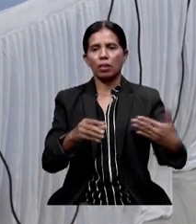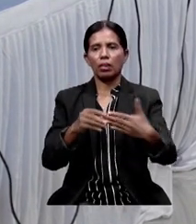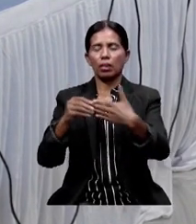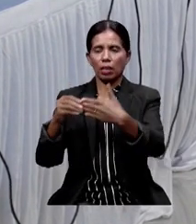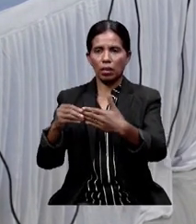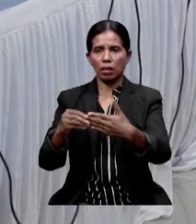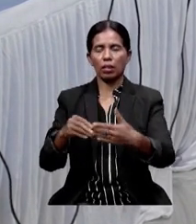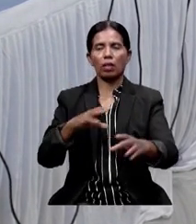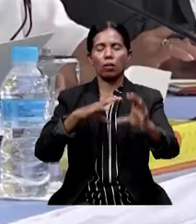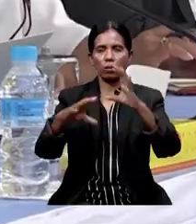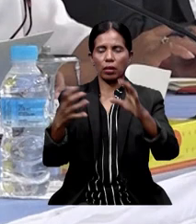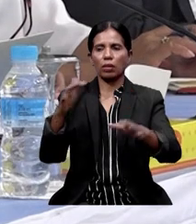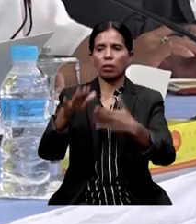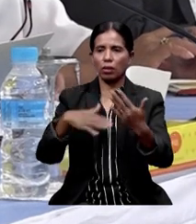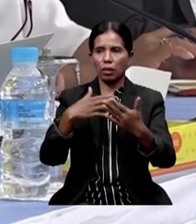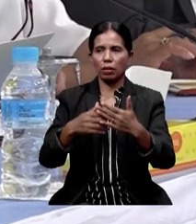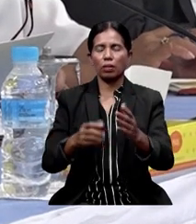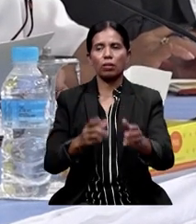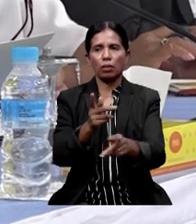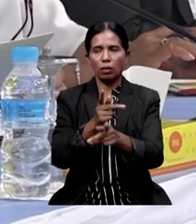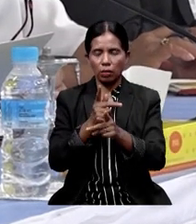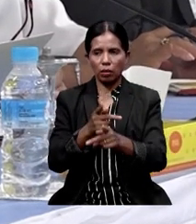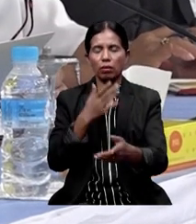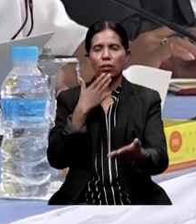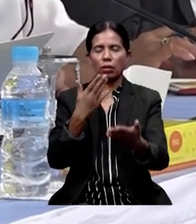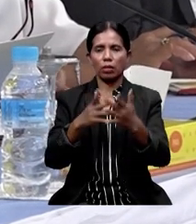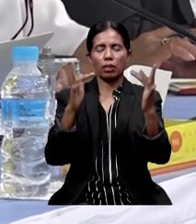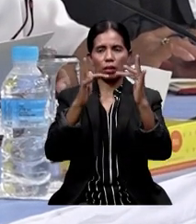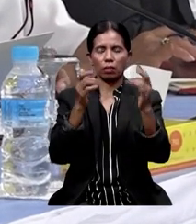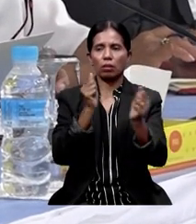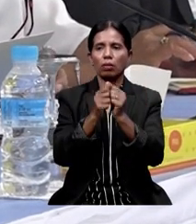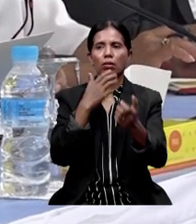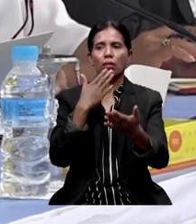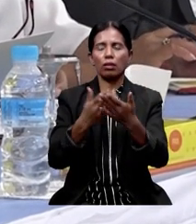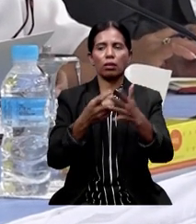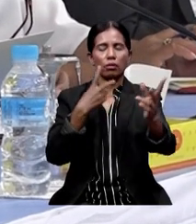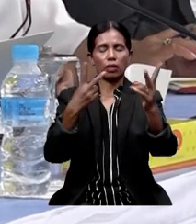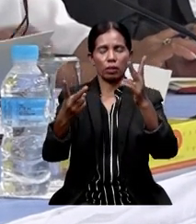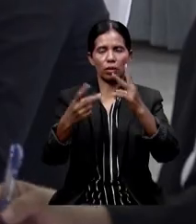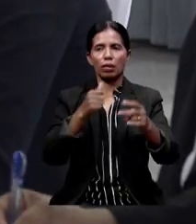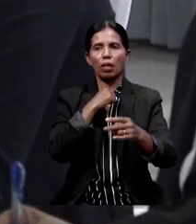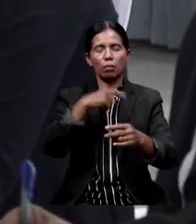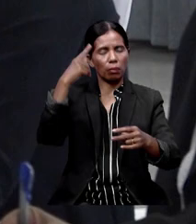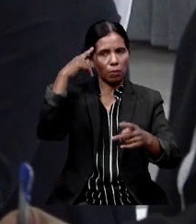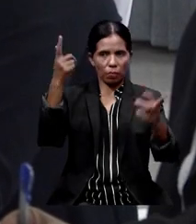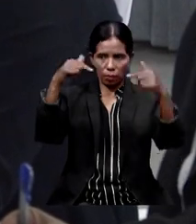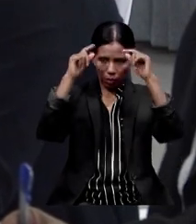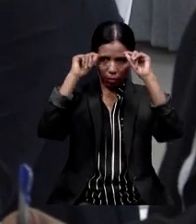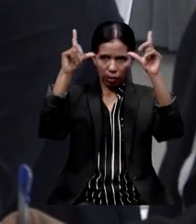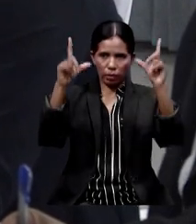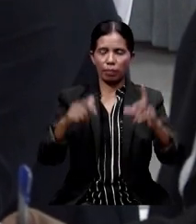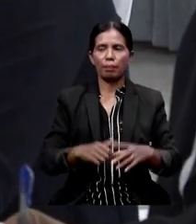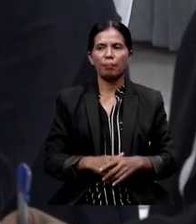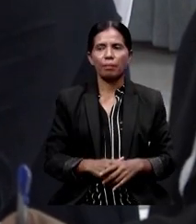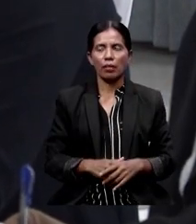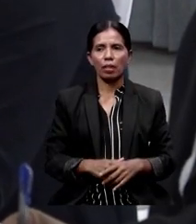operador telecomunicação Sira, onde assegura conectividade internet durante visita Santo Papa na Timor Leste. O